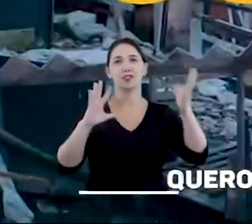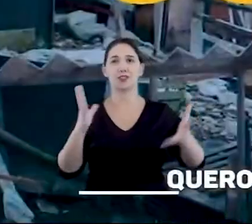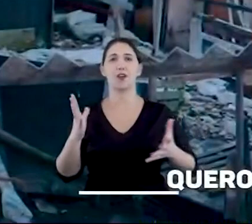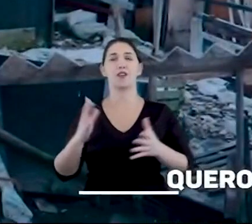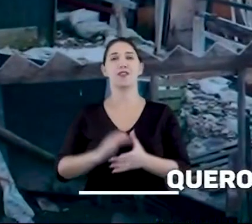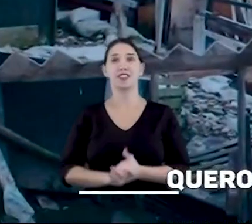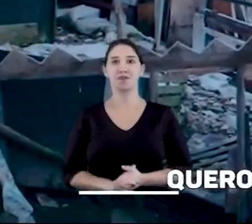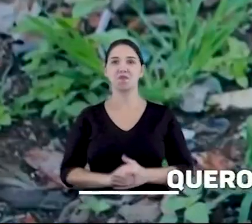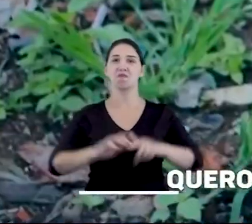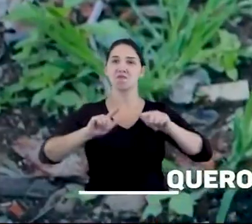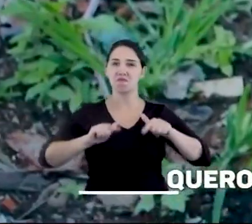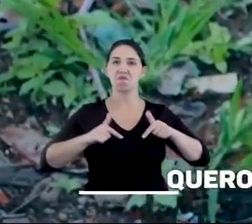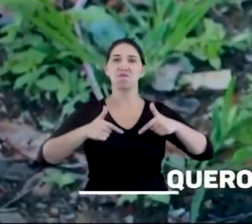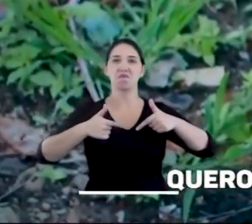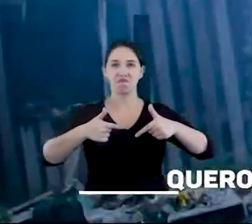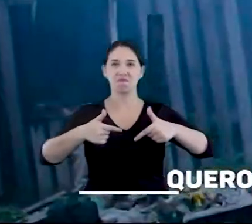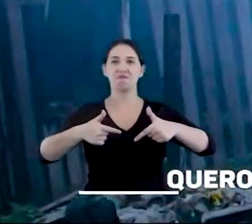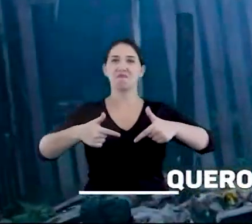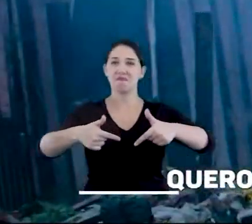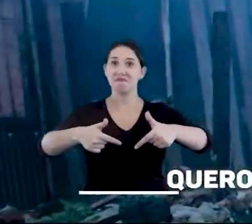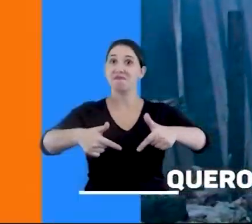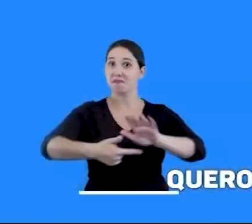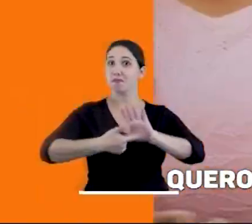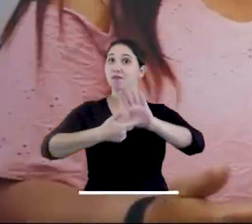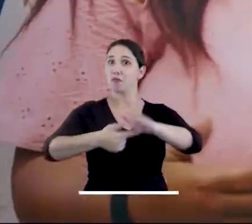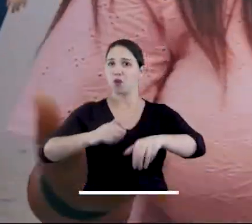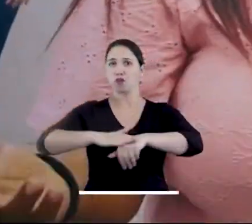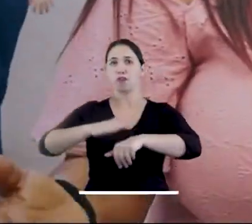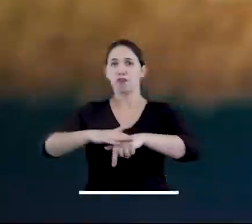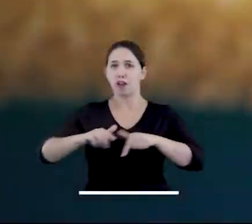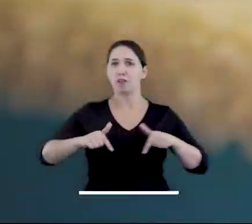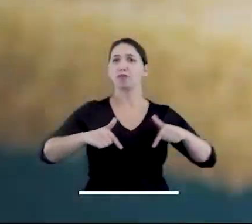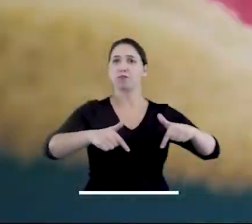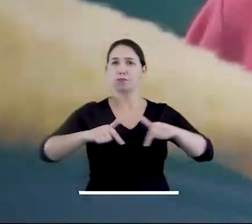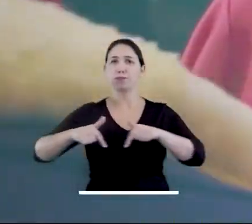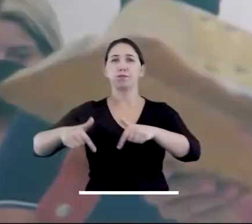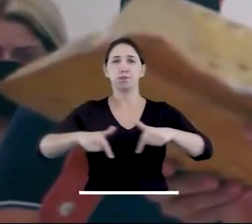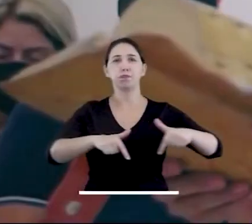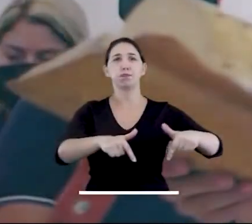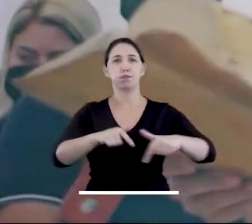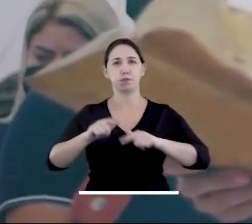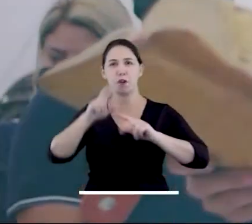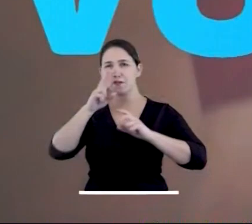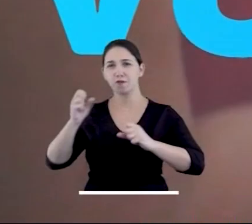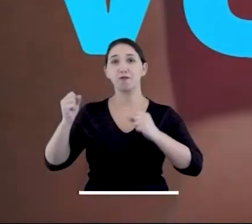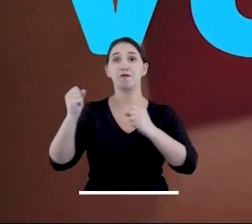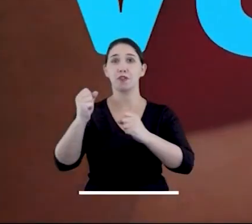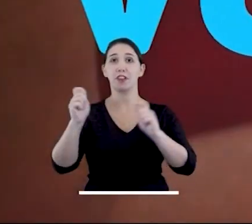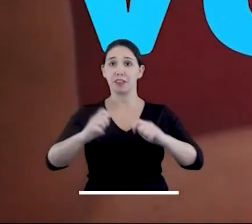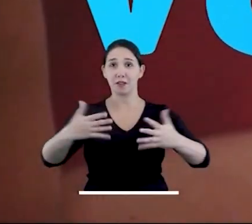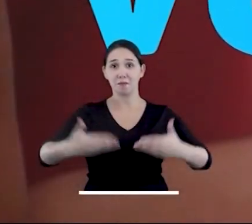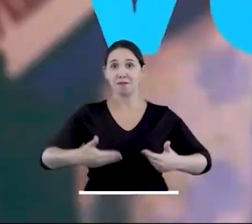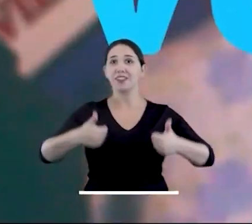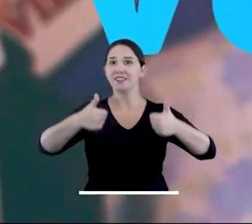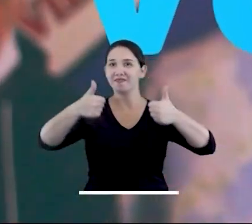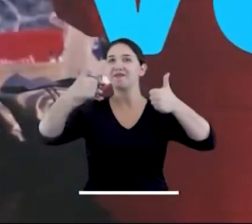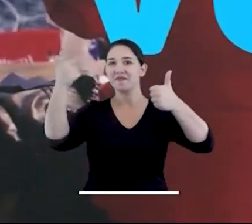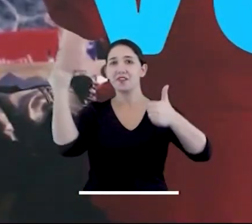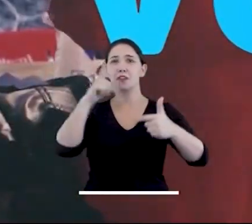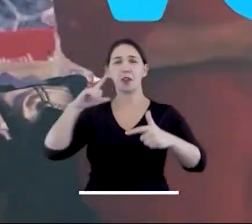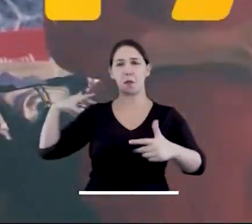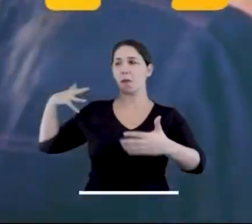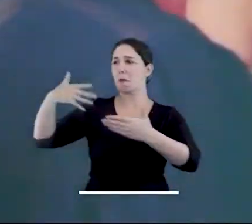vocês, quero ajudar a resolver os problemas de São Vicente. Vem, guerreira! E mostra a tua vontade